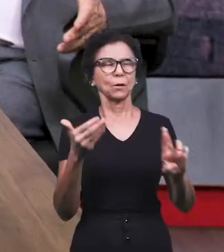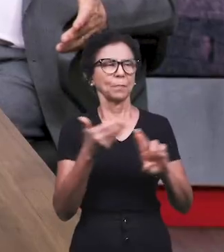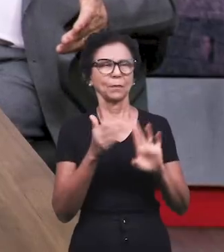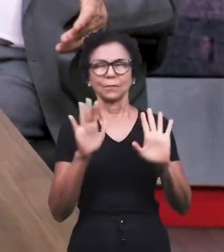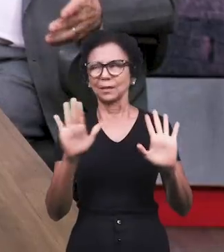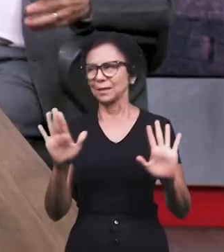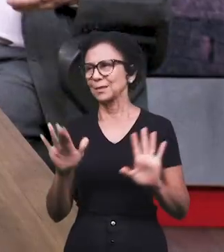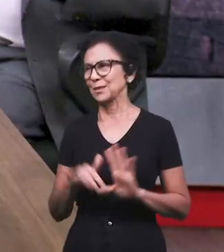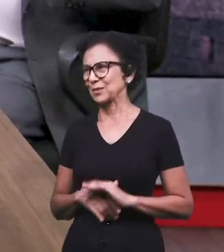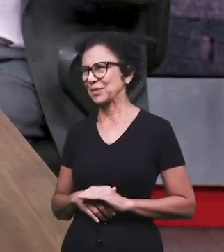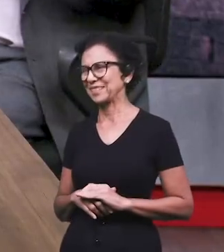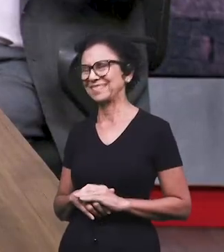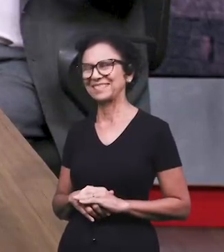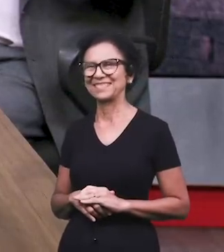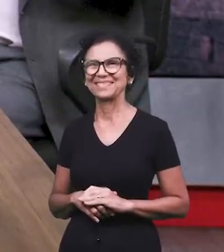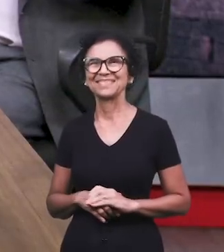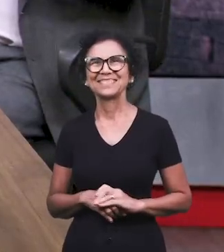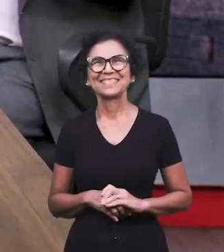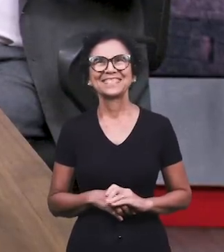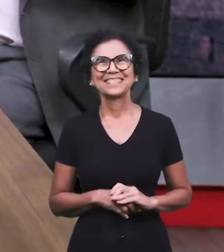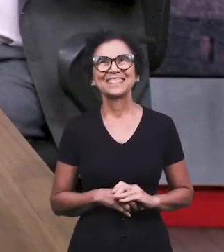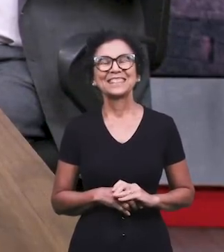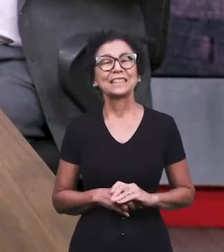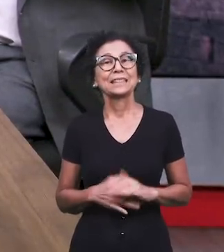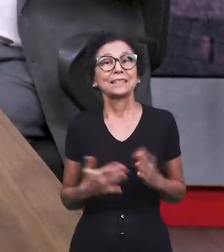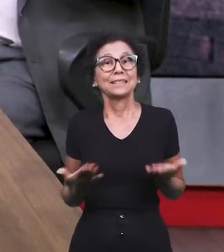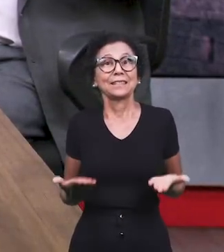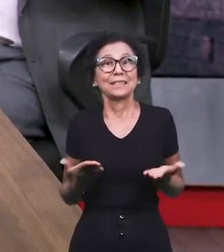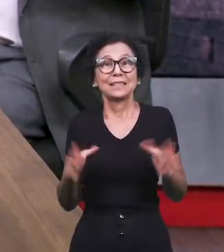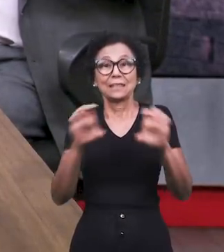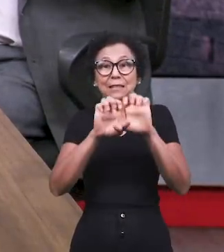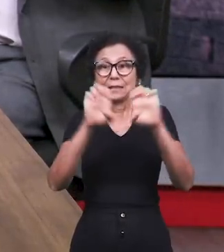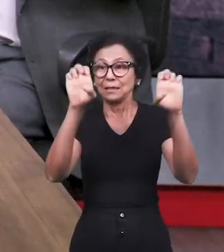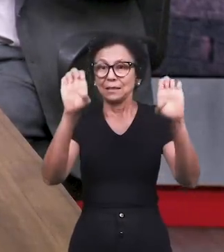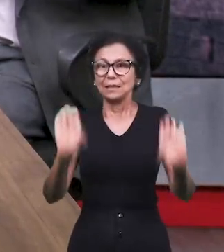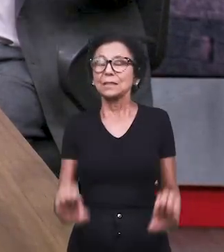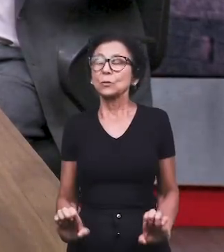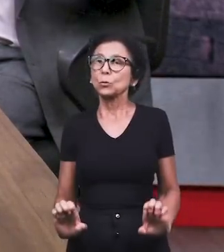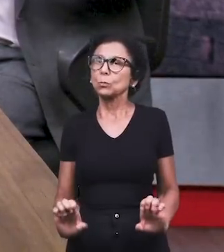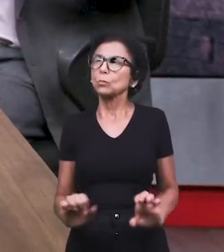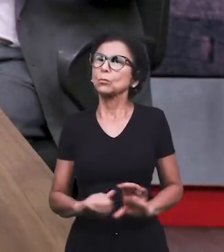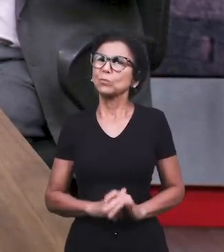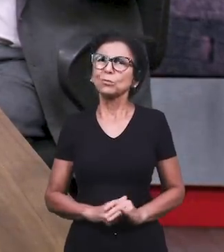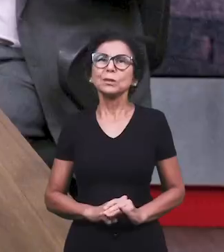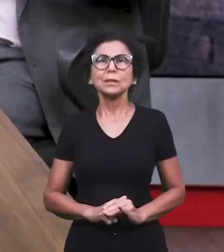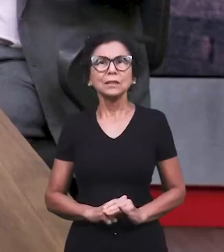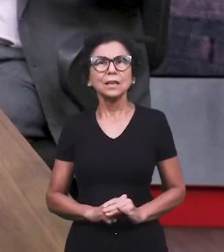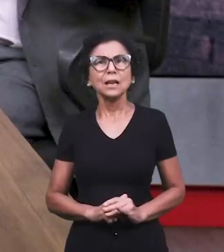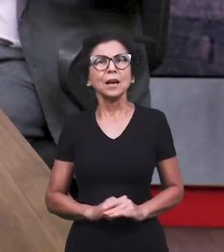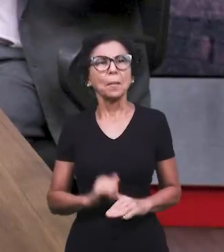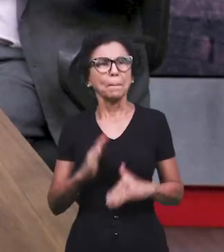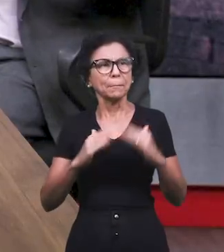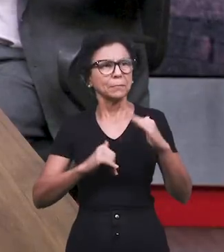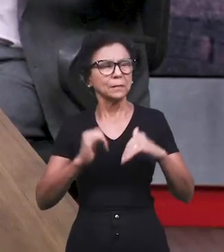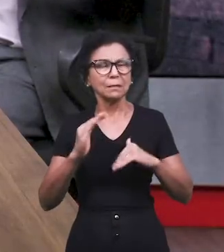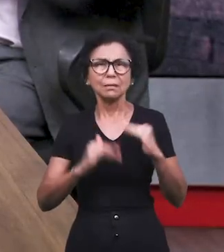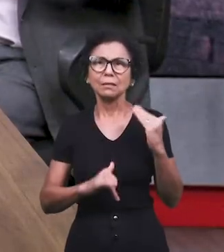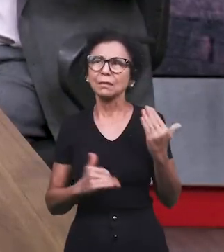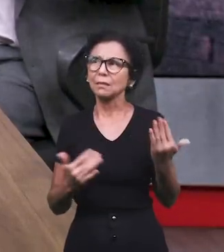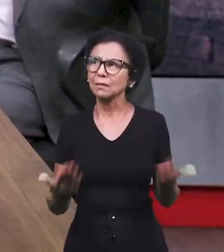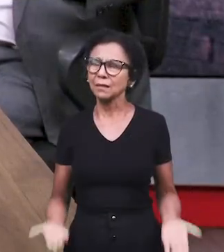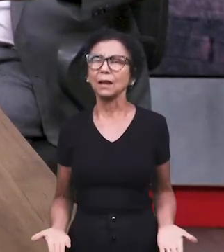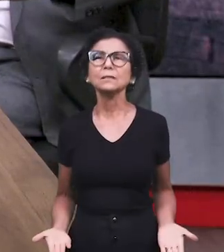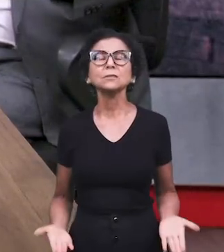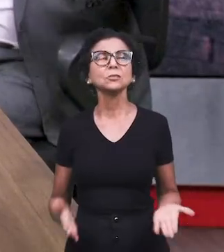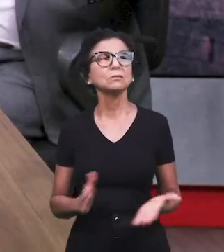referência aqui. Então, porque isso mostra assim, que estrutura fantástica, né, que o Império Romano tinha. Ele tinha